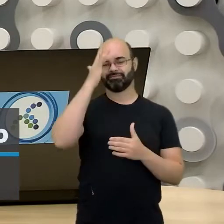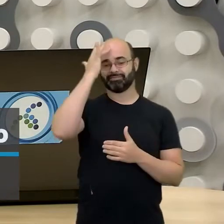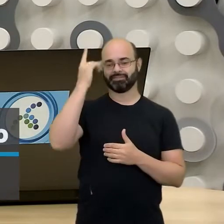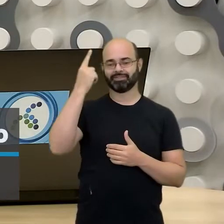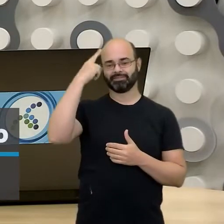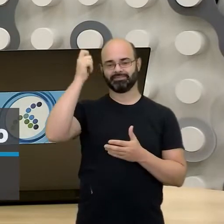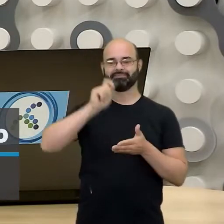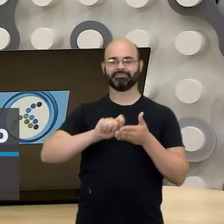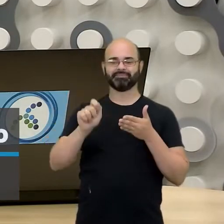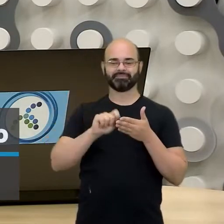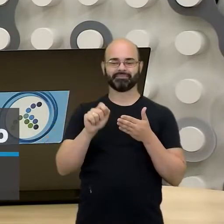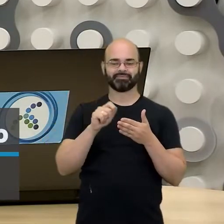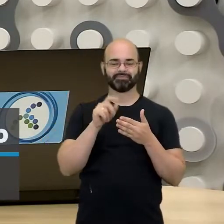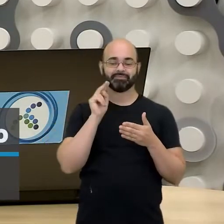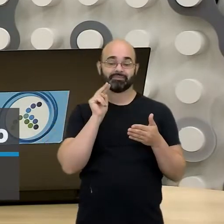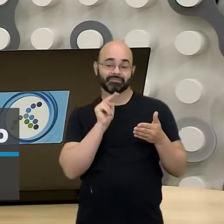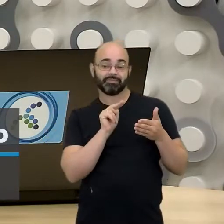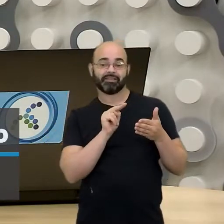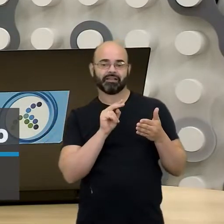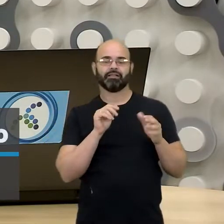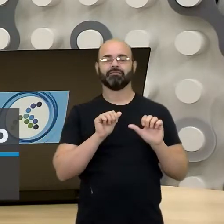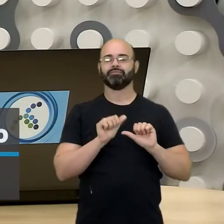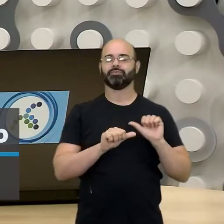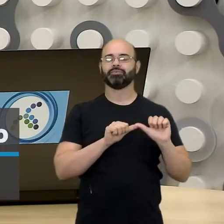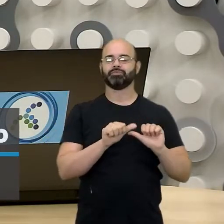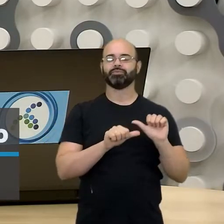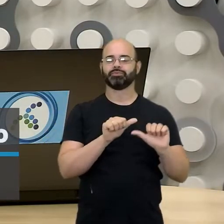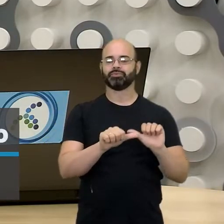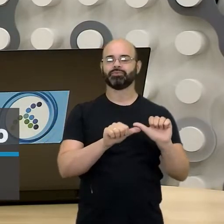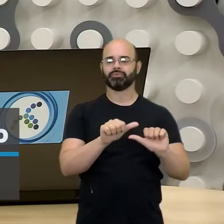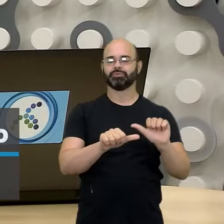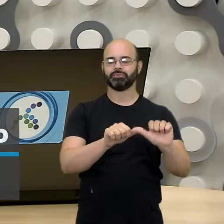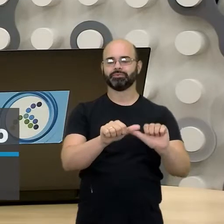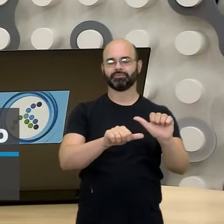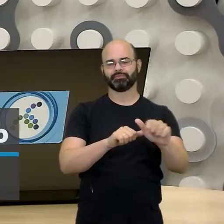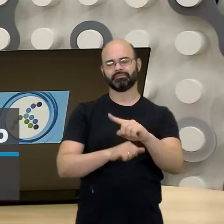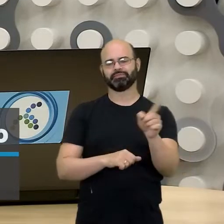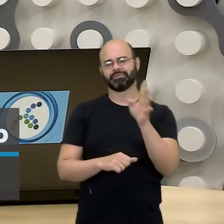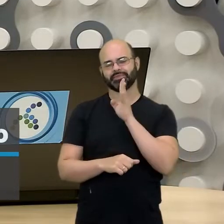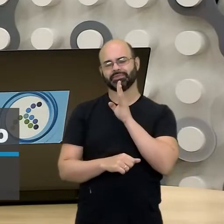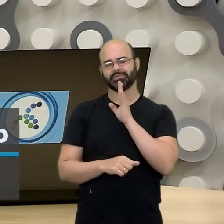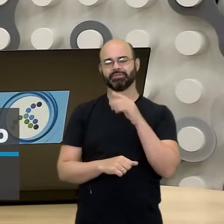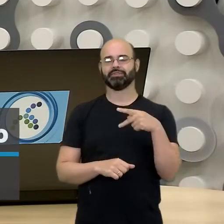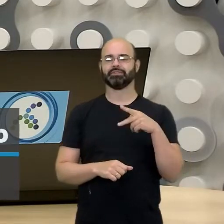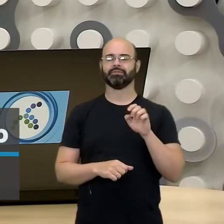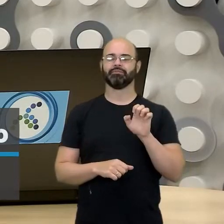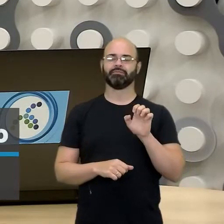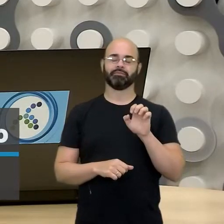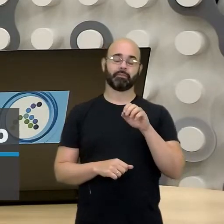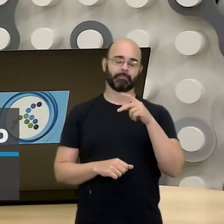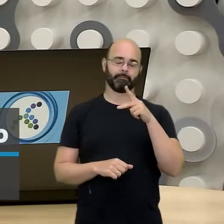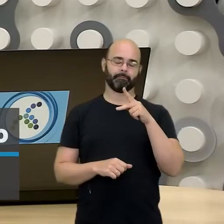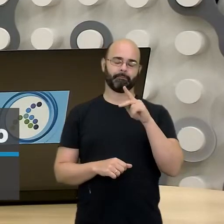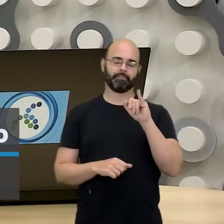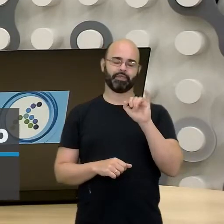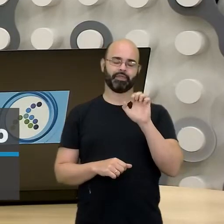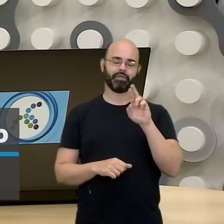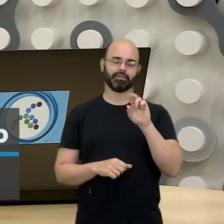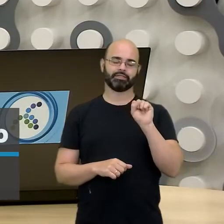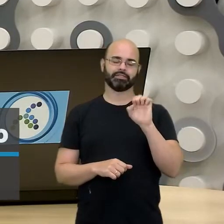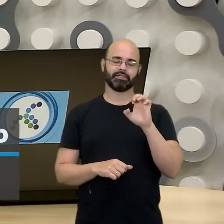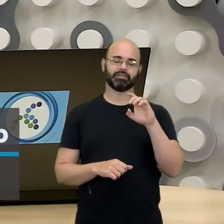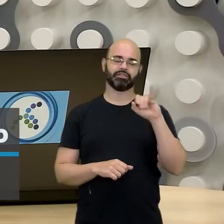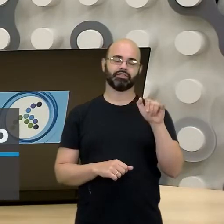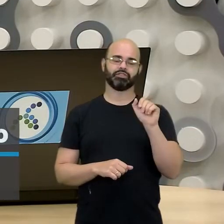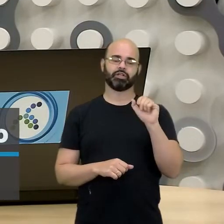esses mitos e fazem uma releitura para os propósitos deles. Vocês mesmos devem conhecer lá o Percy Jackson, né? E aí ele é filho de Zeus, mas